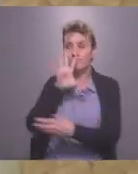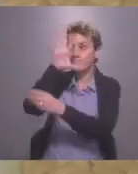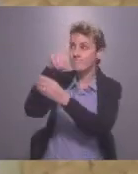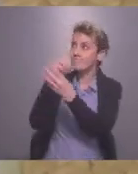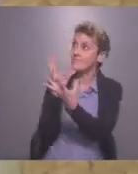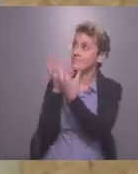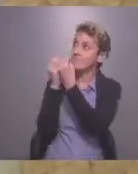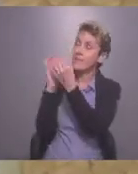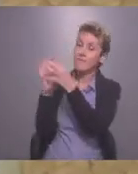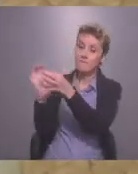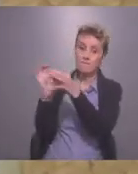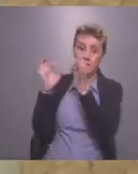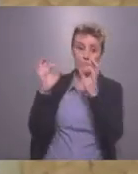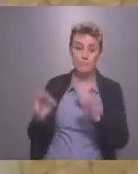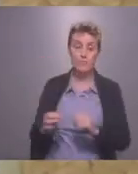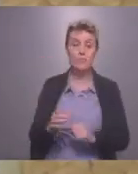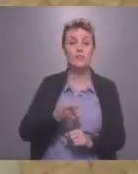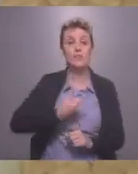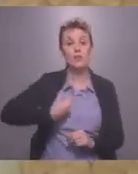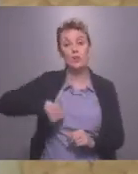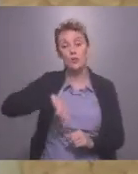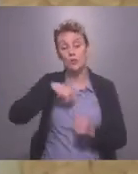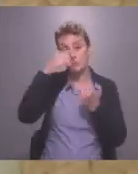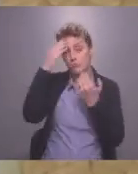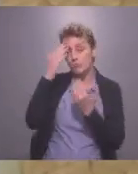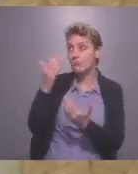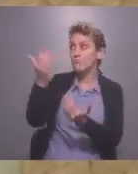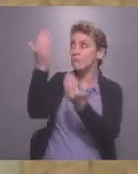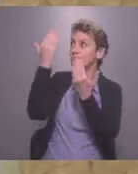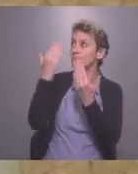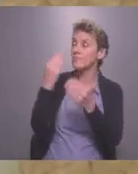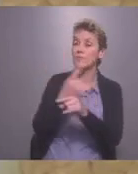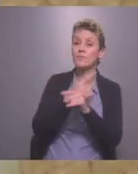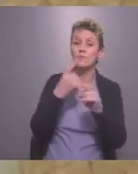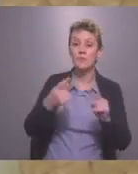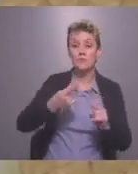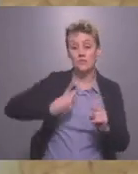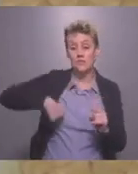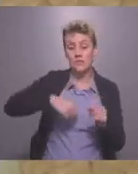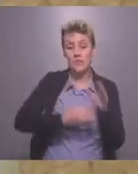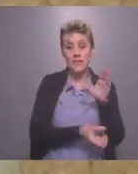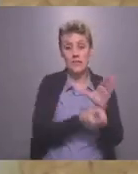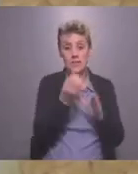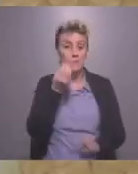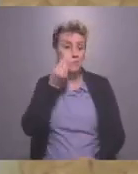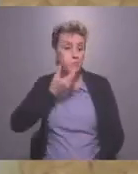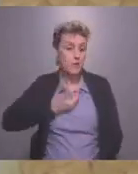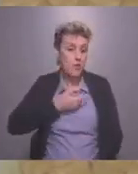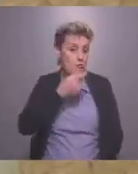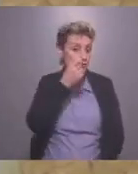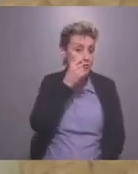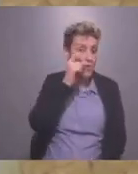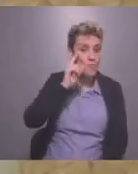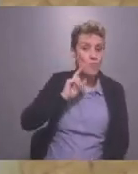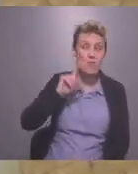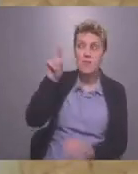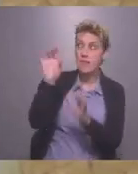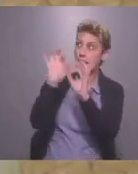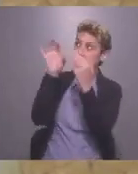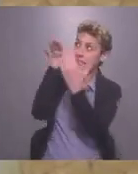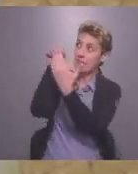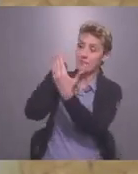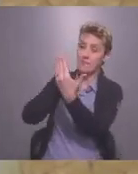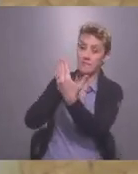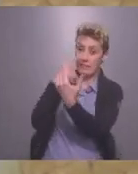intimidade. Nós te louvamos porque nos criaste homem e mulher à tua imagem e